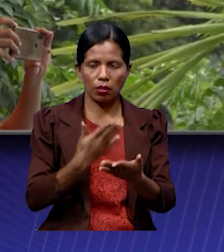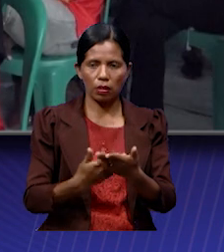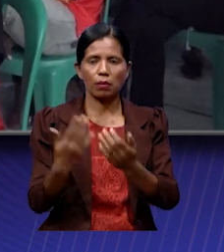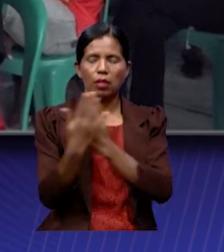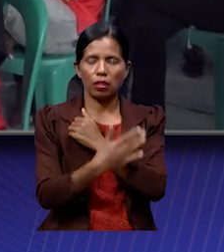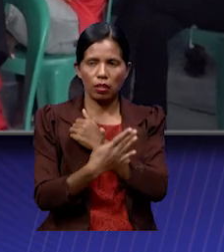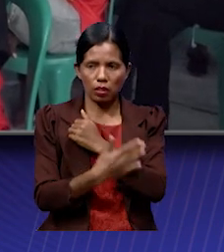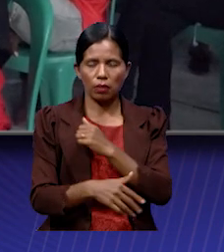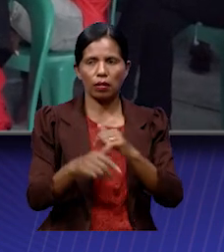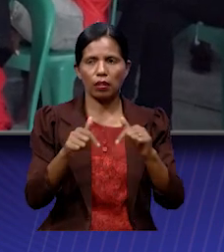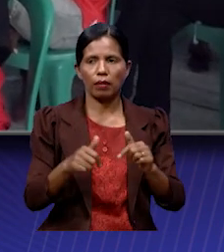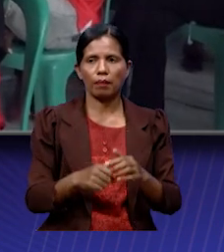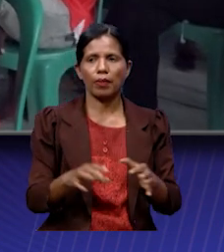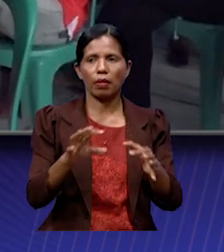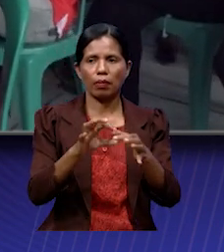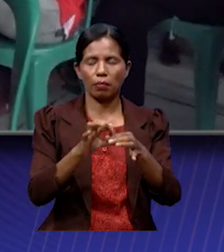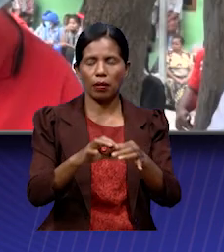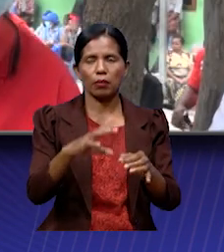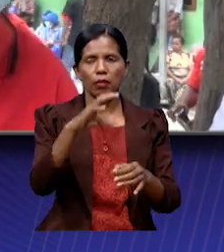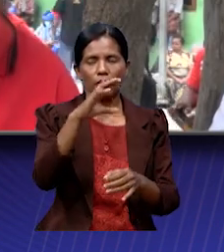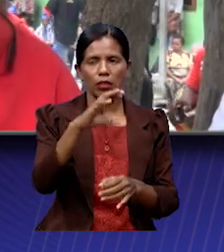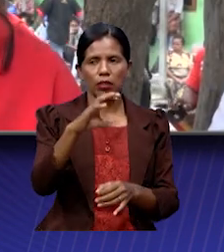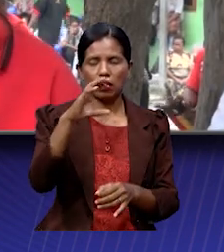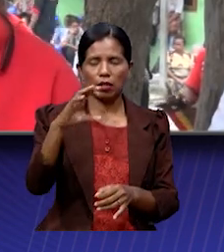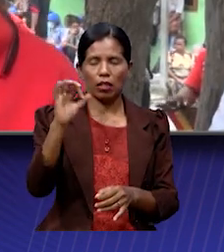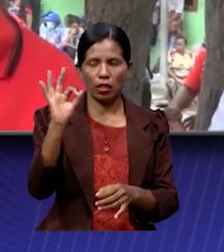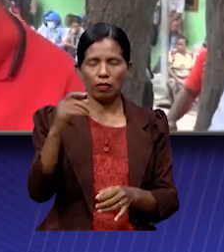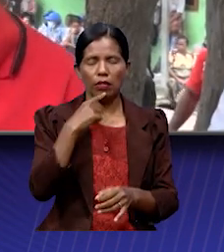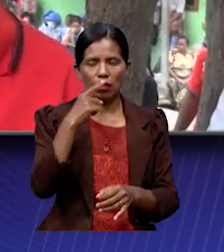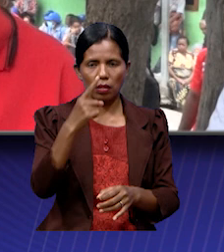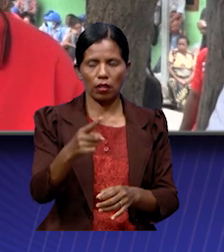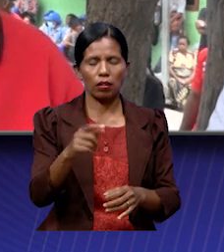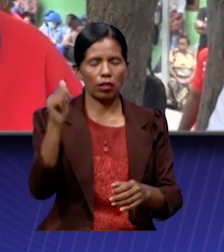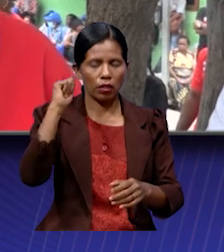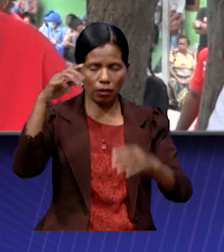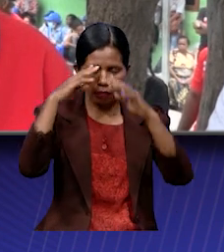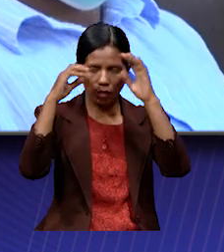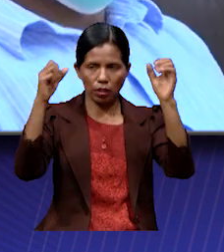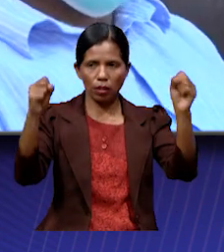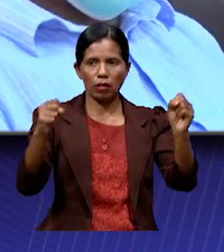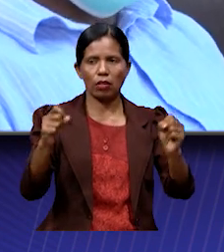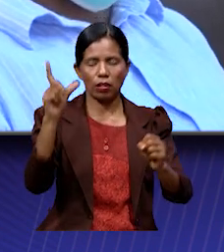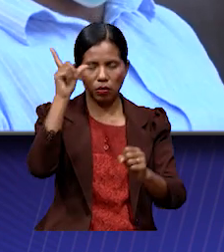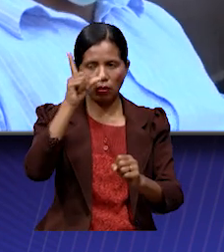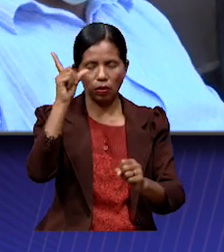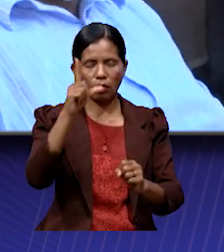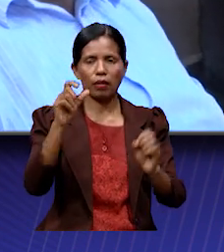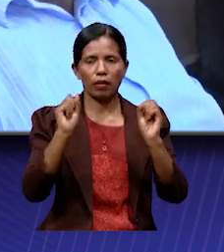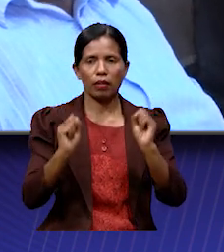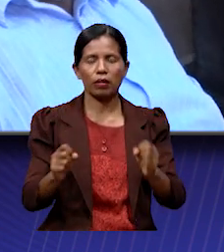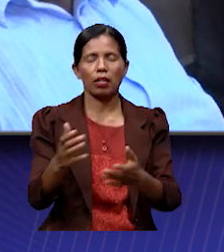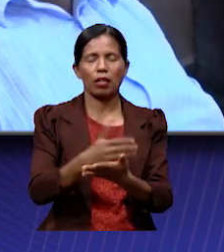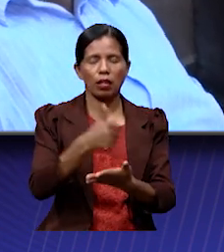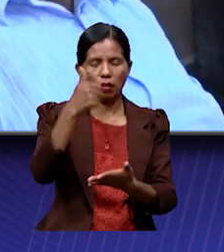italiana. Membro do Comitê Central Fretilin, destacado garante, candidato presidente da República, Francisco Guterres Lolo, sem